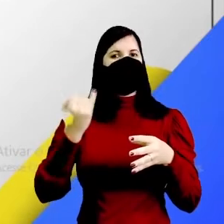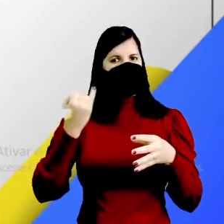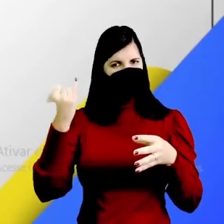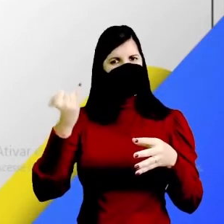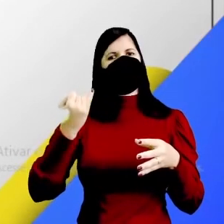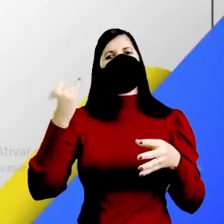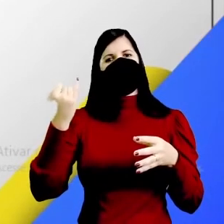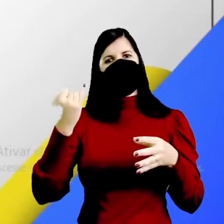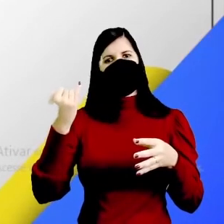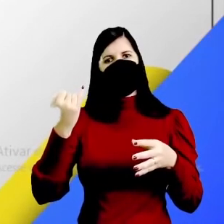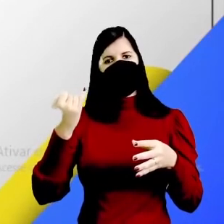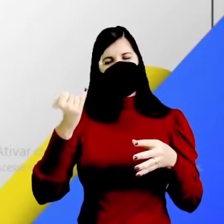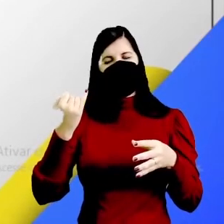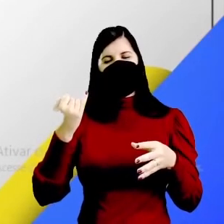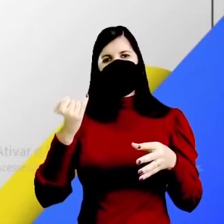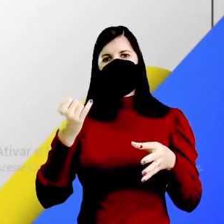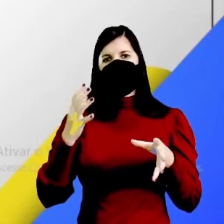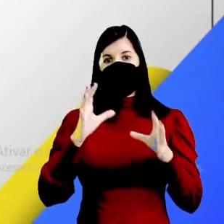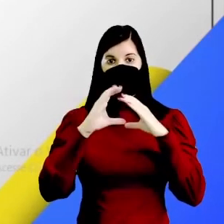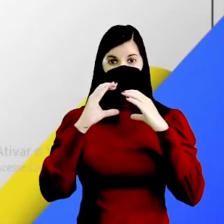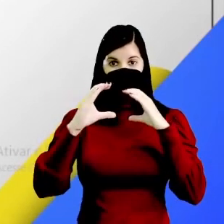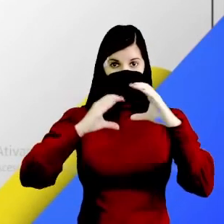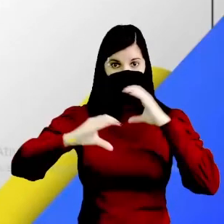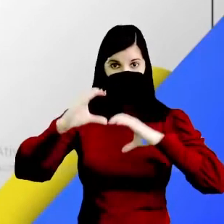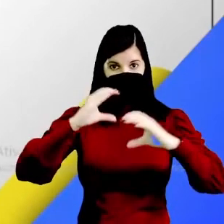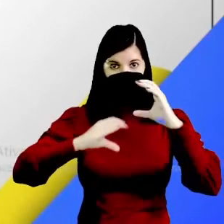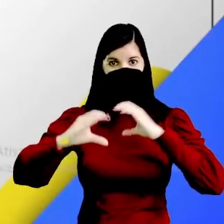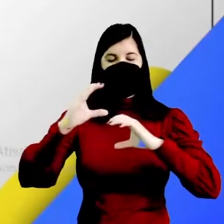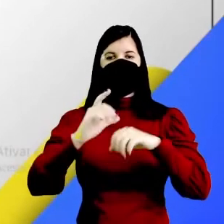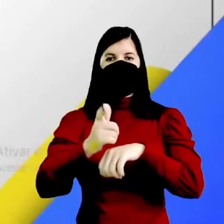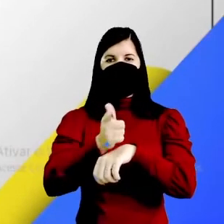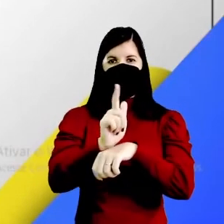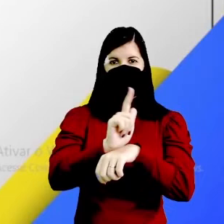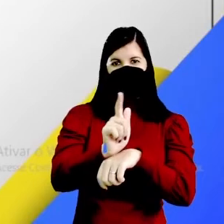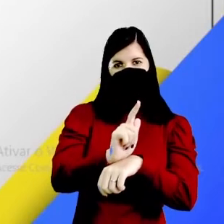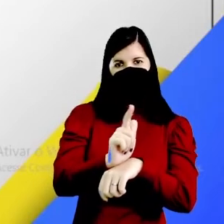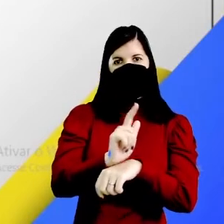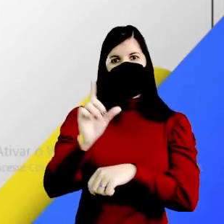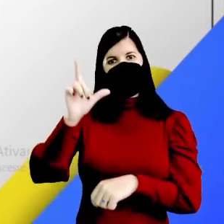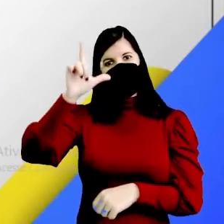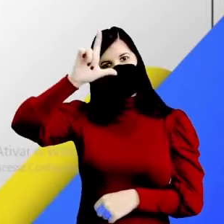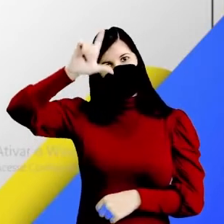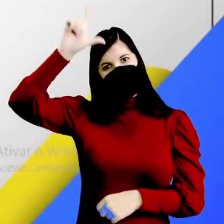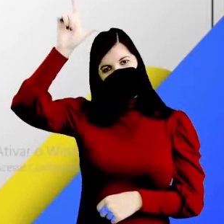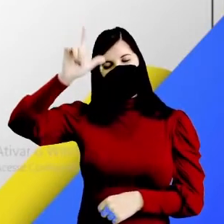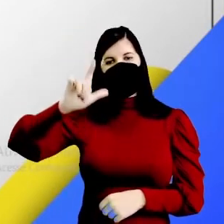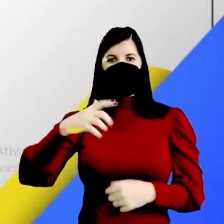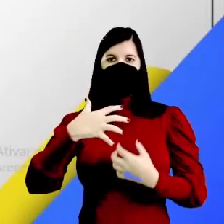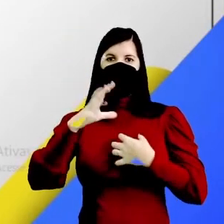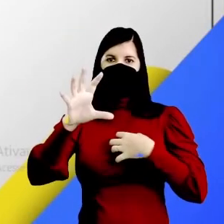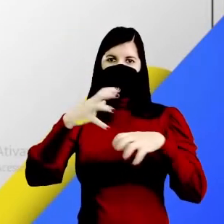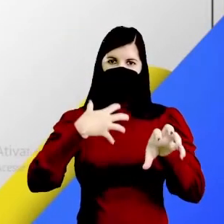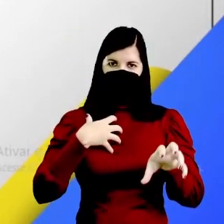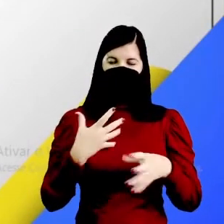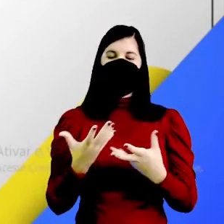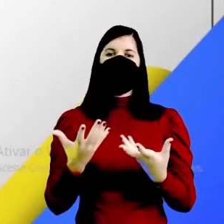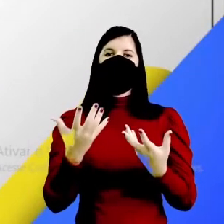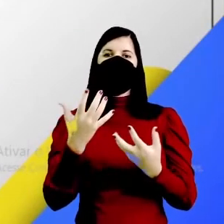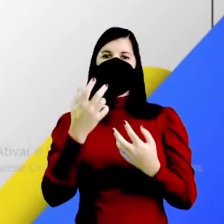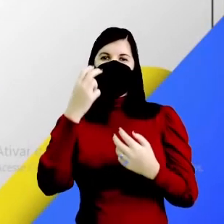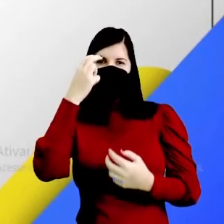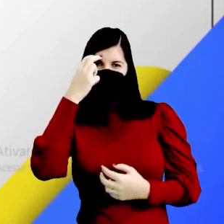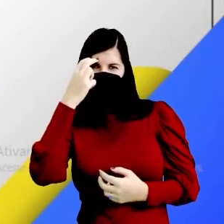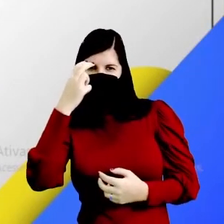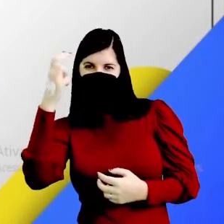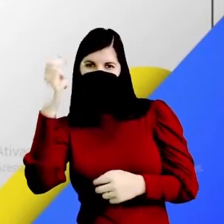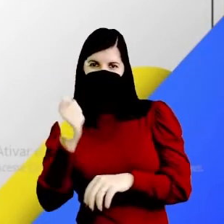nem imaginam ou já imaginam. Comunicação, autogerenciamento, liderança, empatia, aquela inteligência